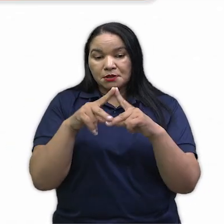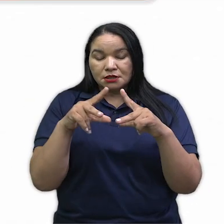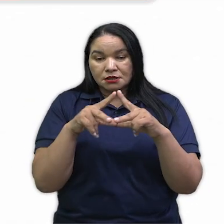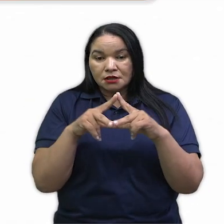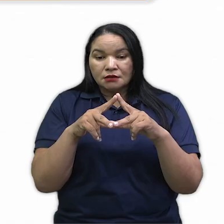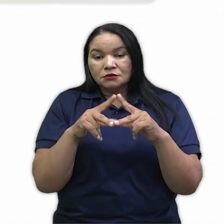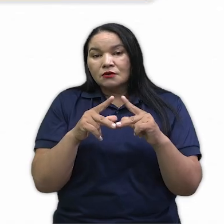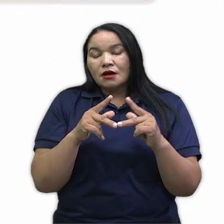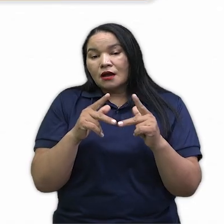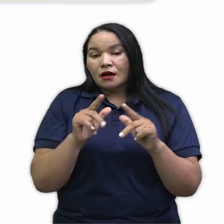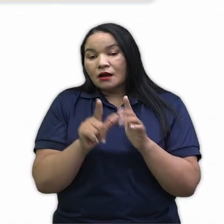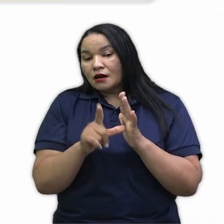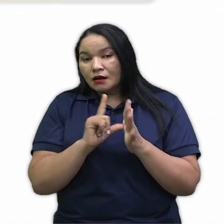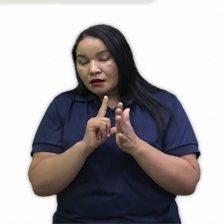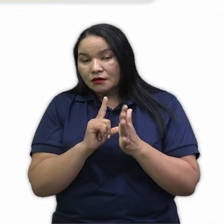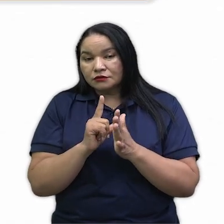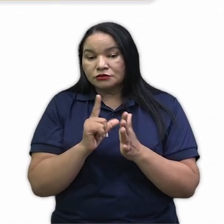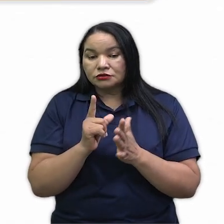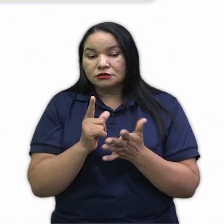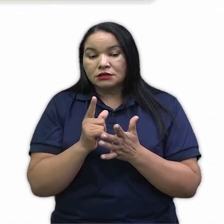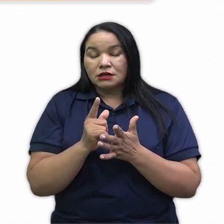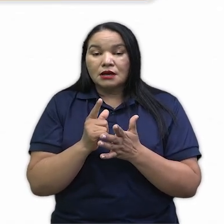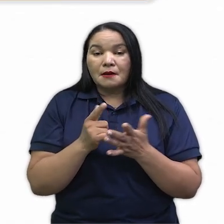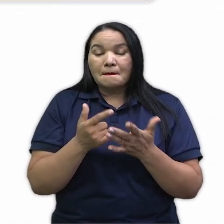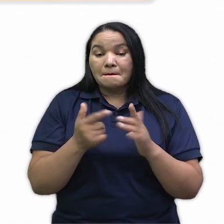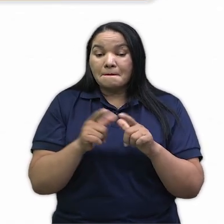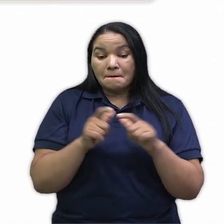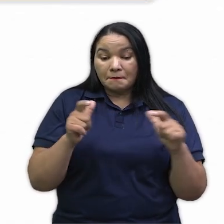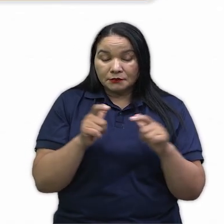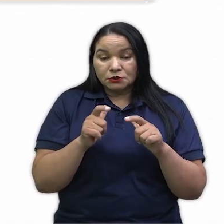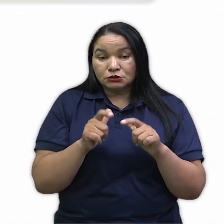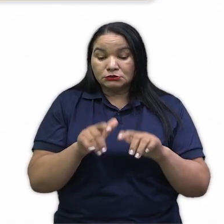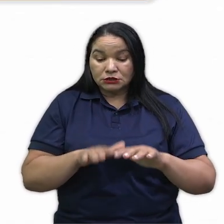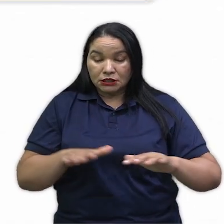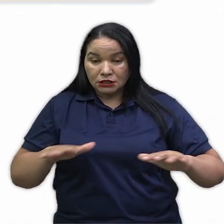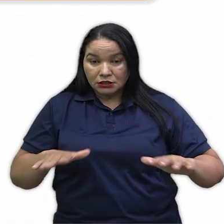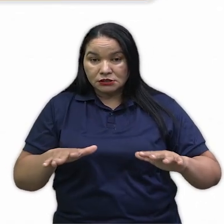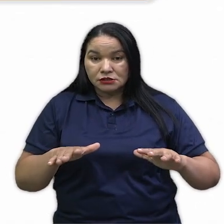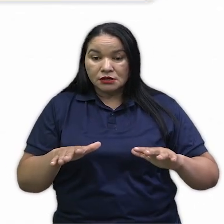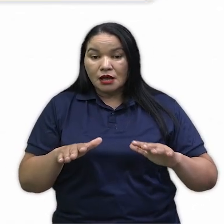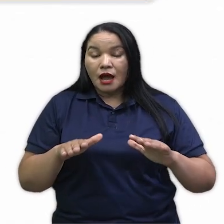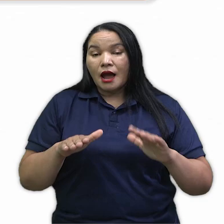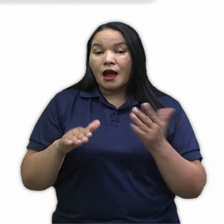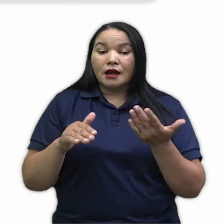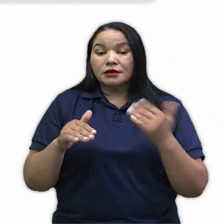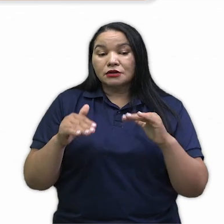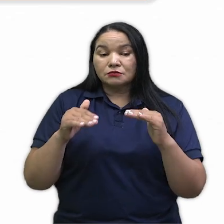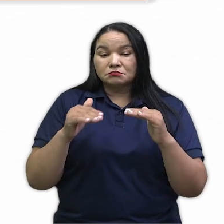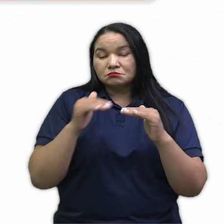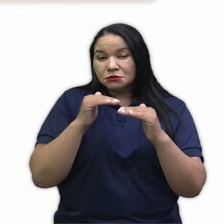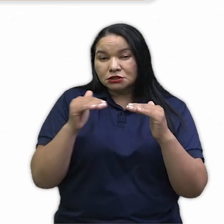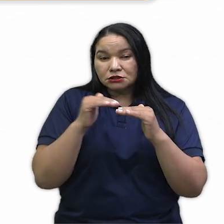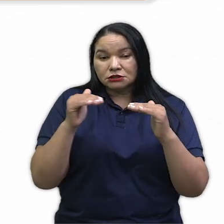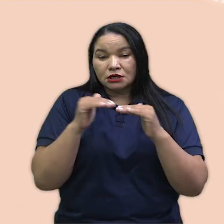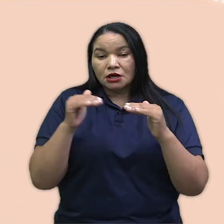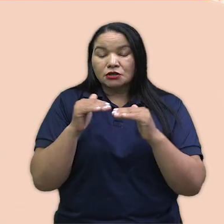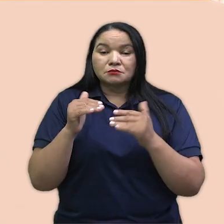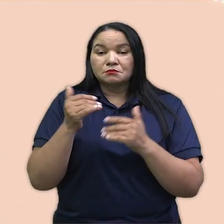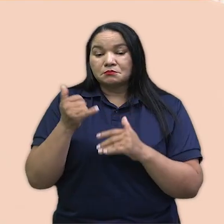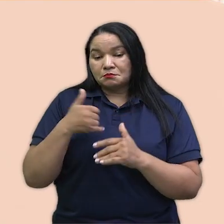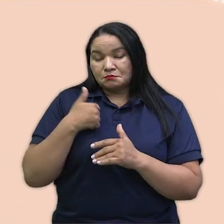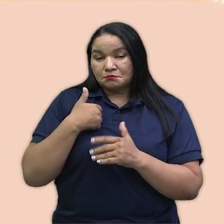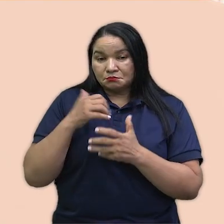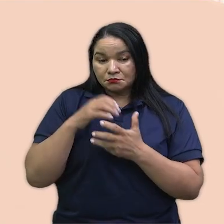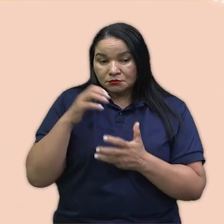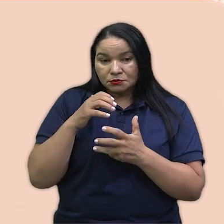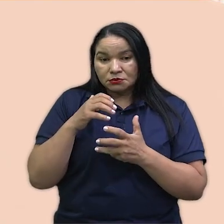Uma pirâmide etária, normalmente, a base ali era maior por conta da quantidade de crianças, intermediária por conta dos adultos